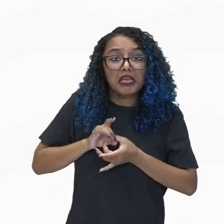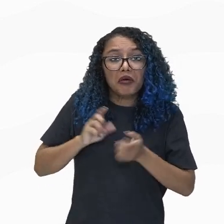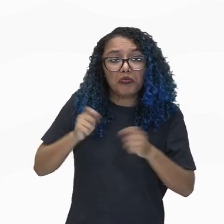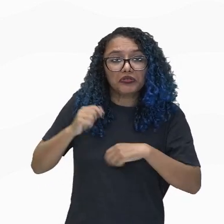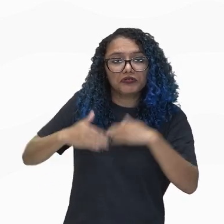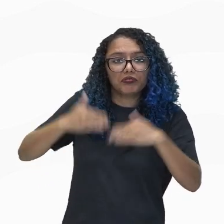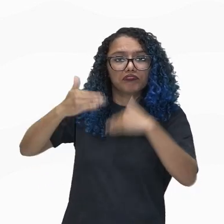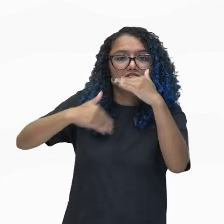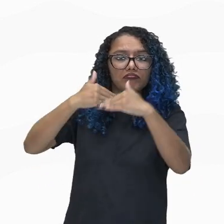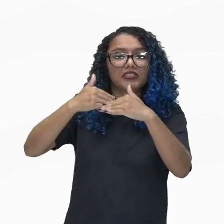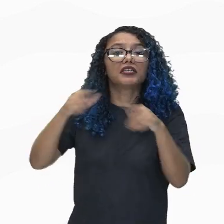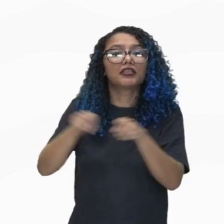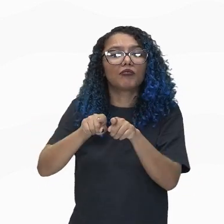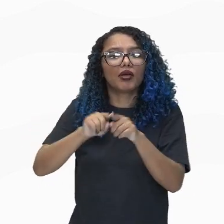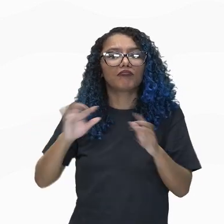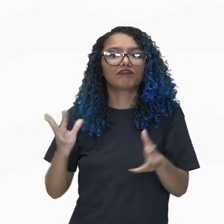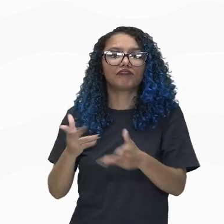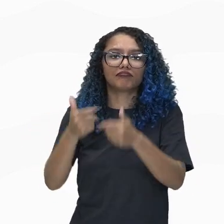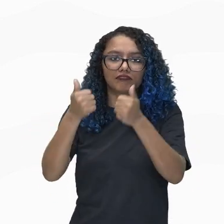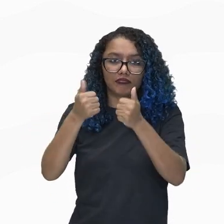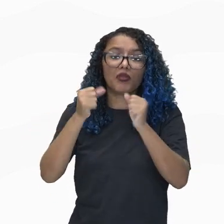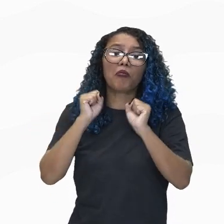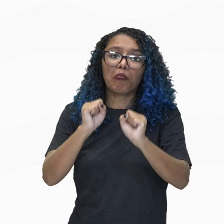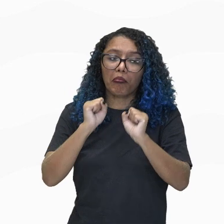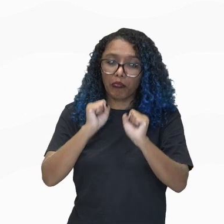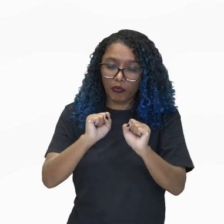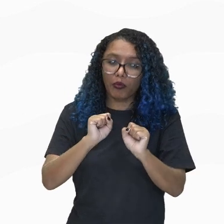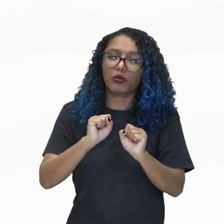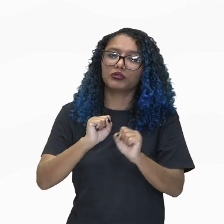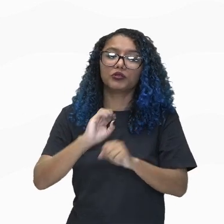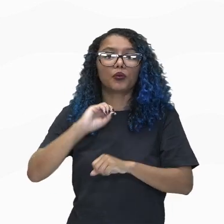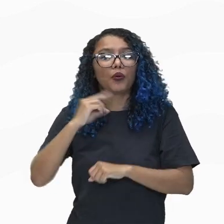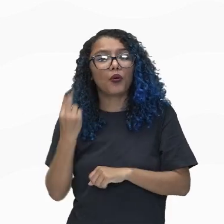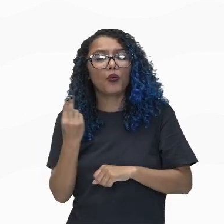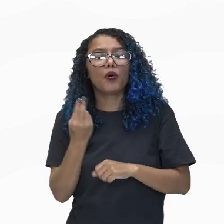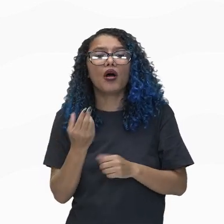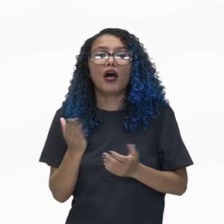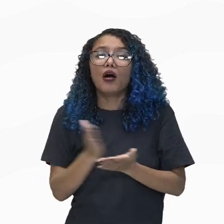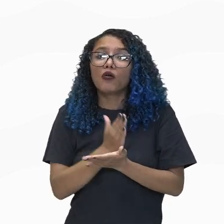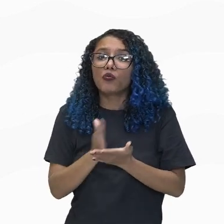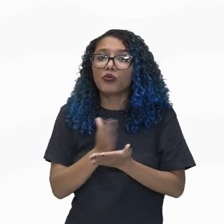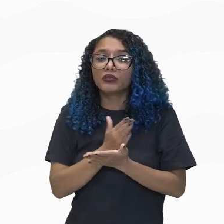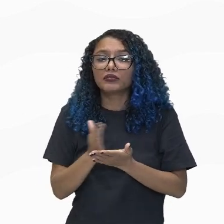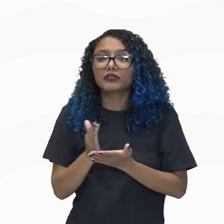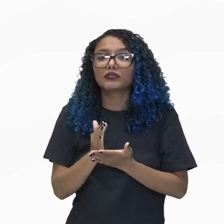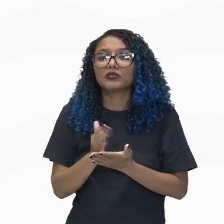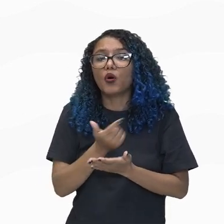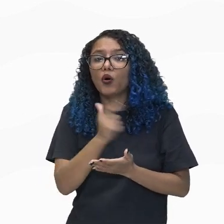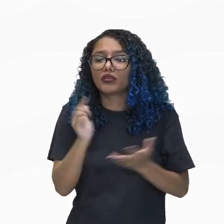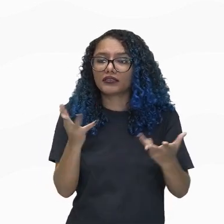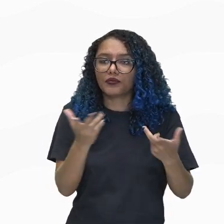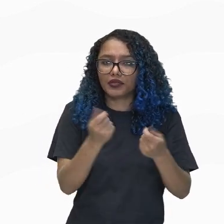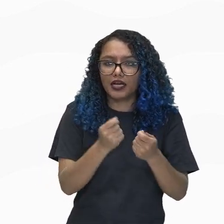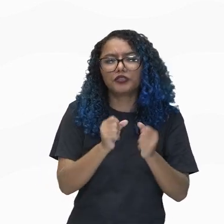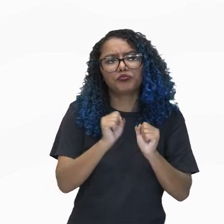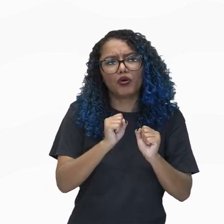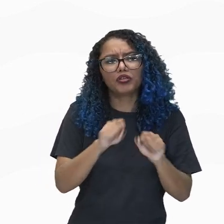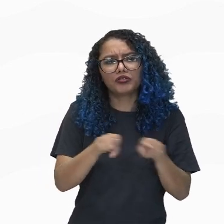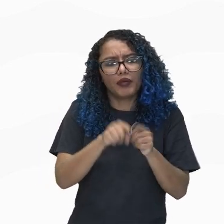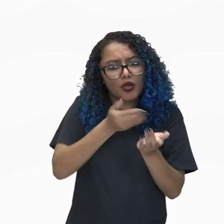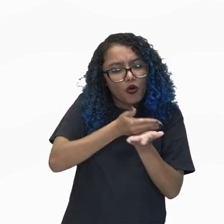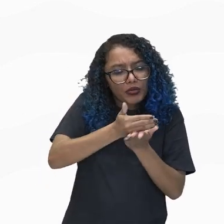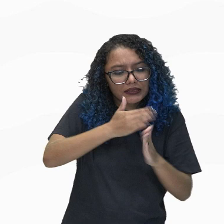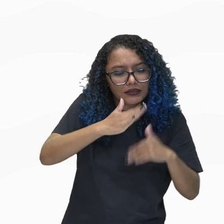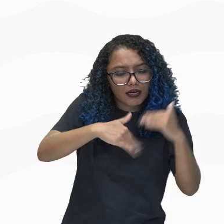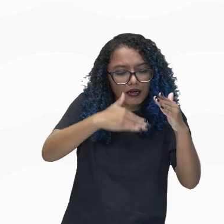né, aperfeiçoar essas habilidades. Outras, eu posso simplesmente desenvolver. Eu não